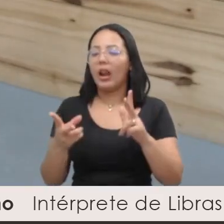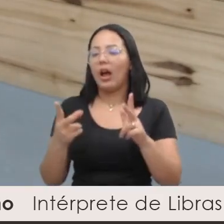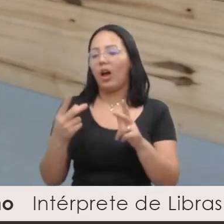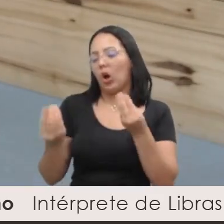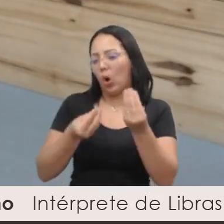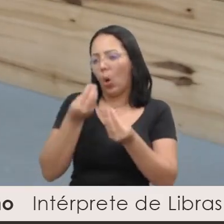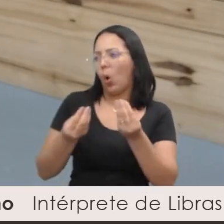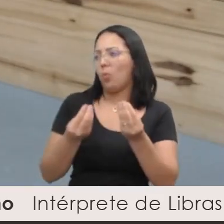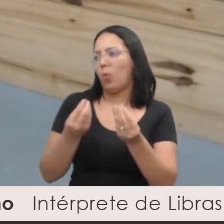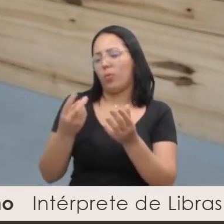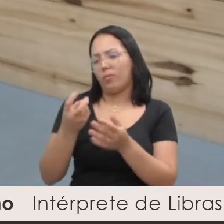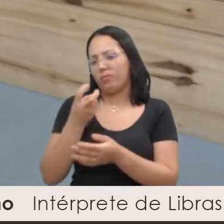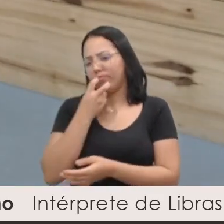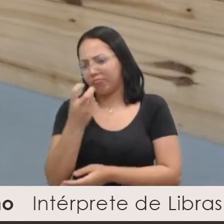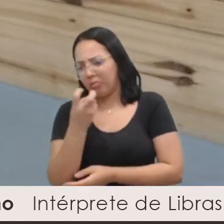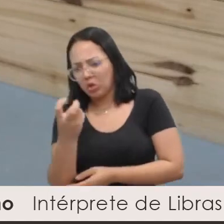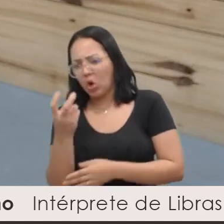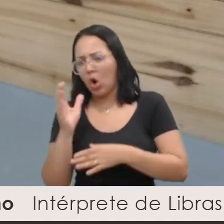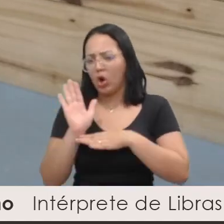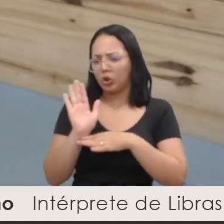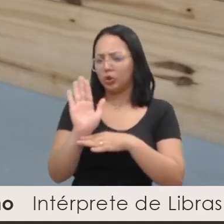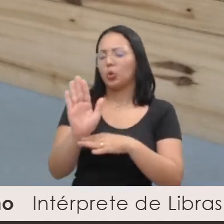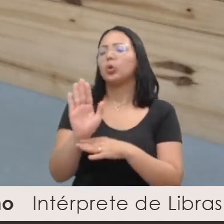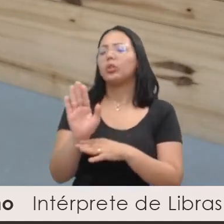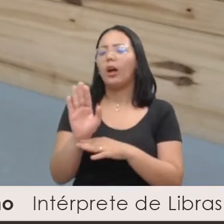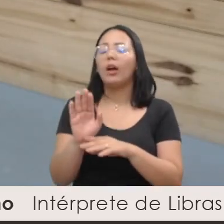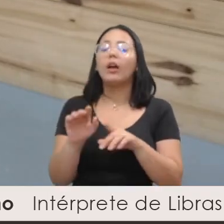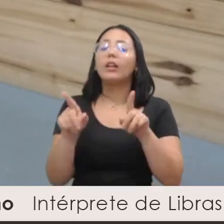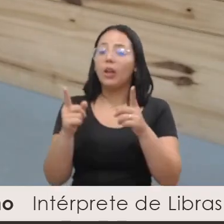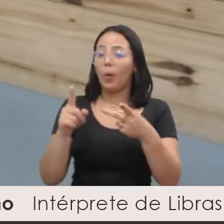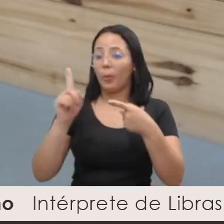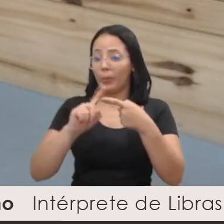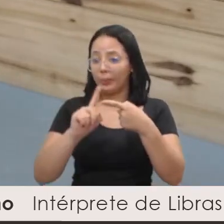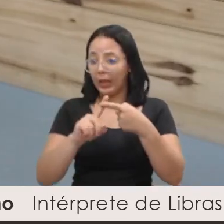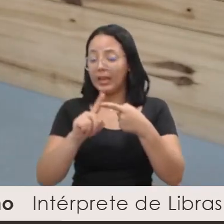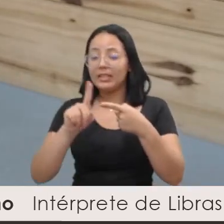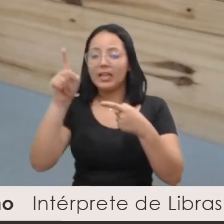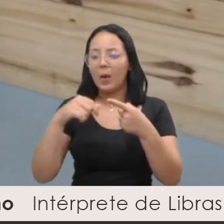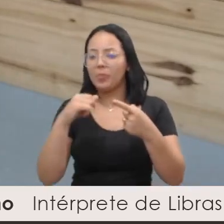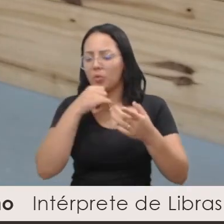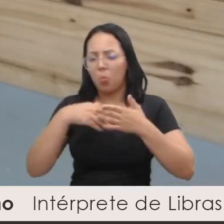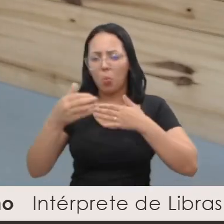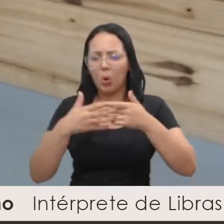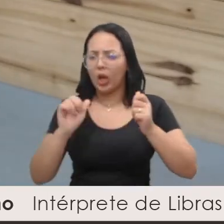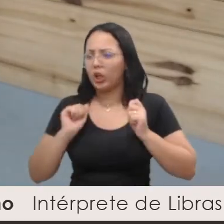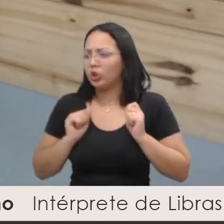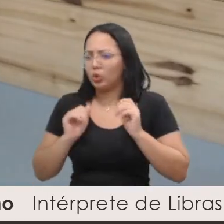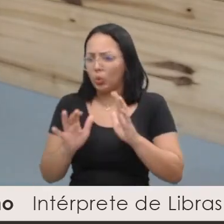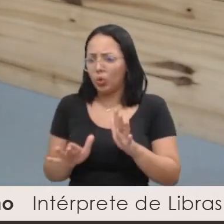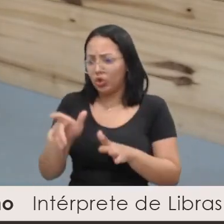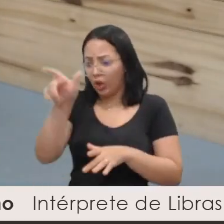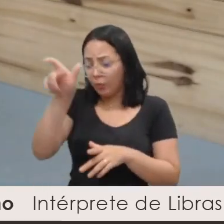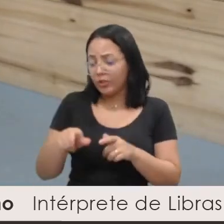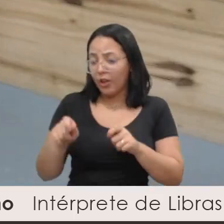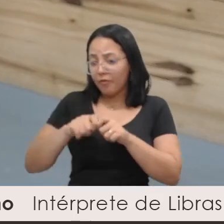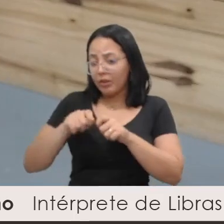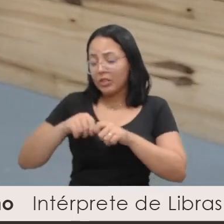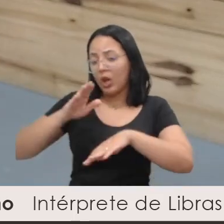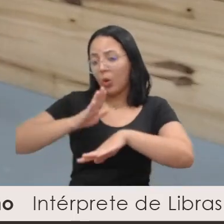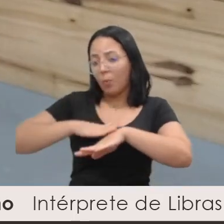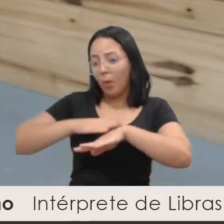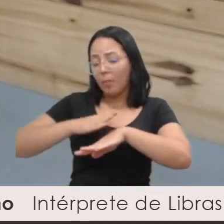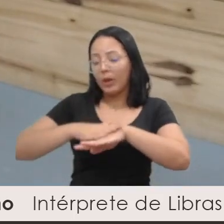primeiro socorro e APH. Primeiro socorro é qualquer atitude que você venha exercer no momento